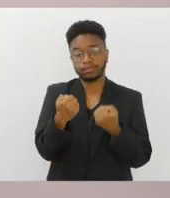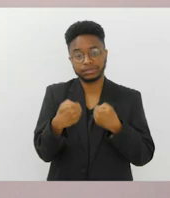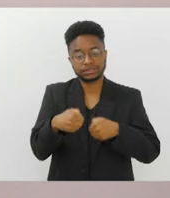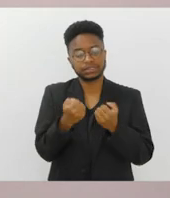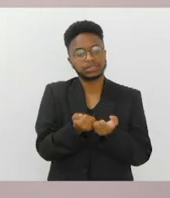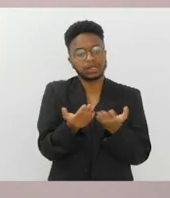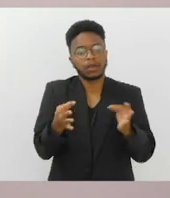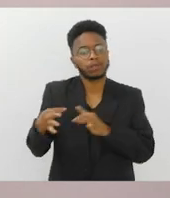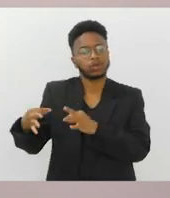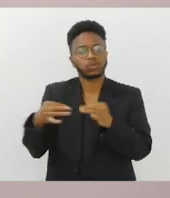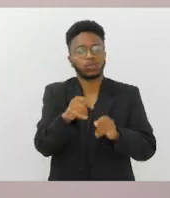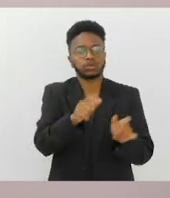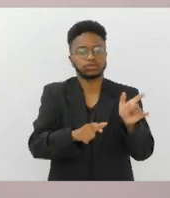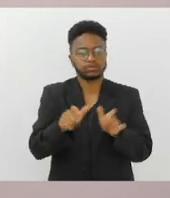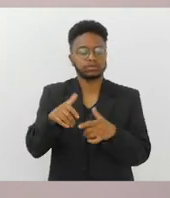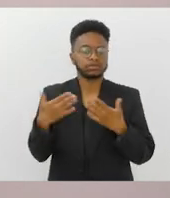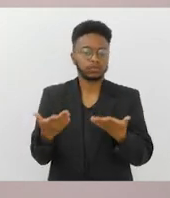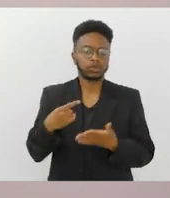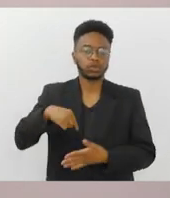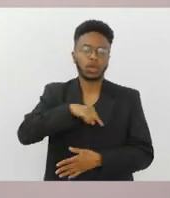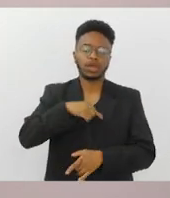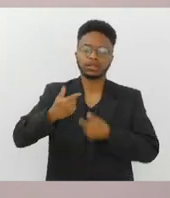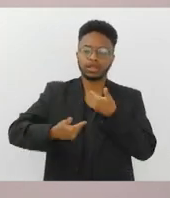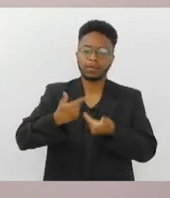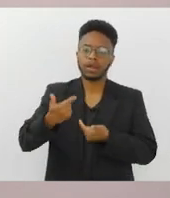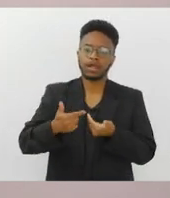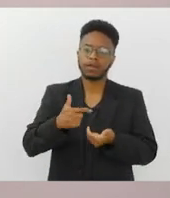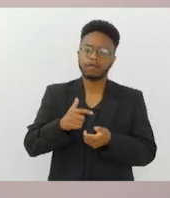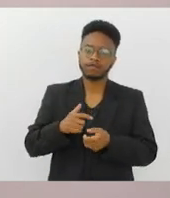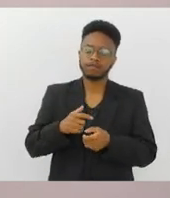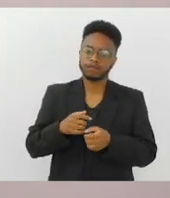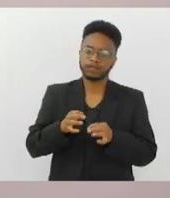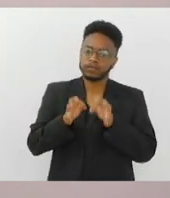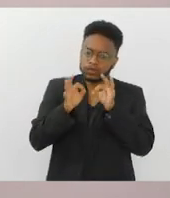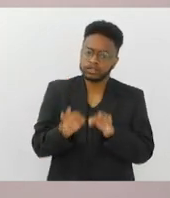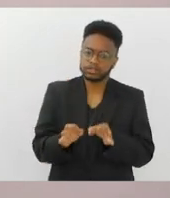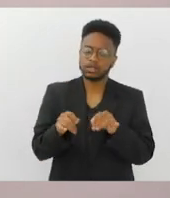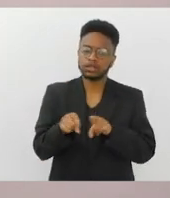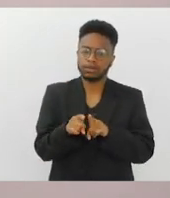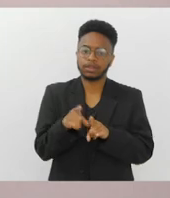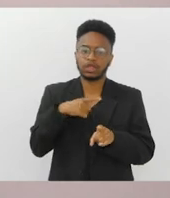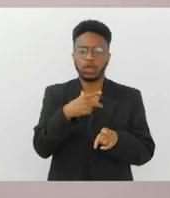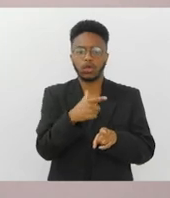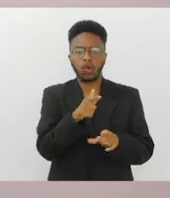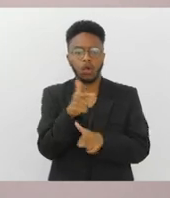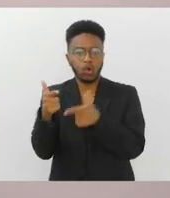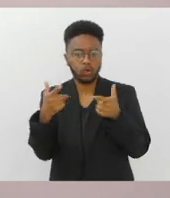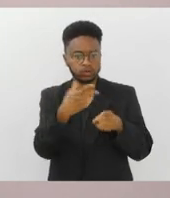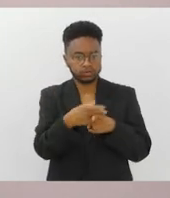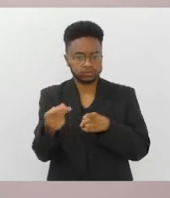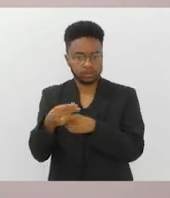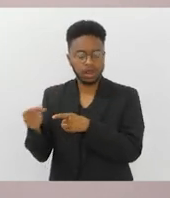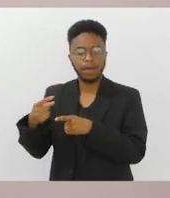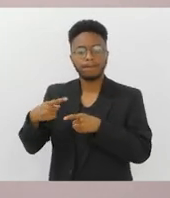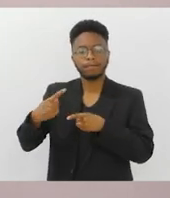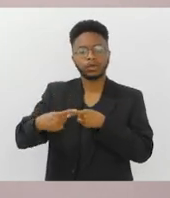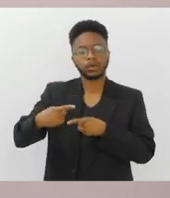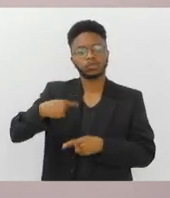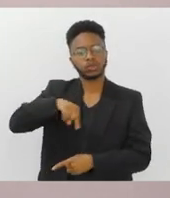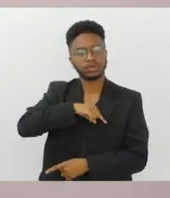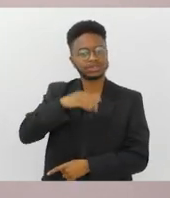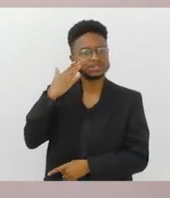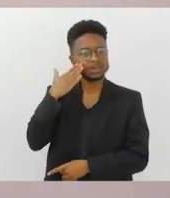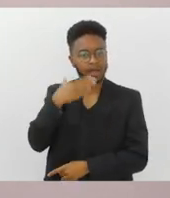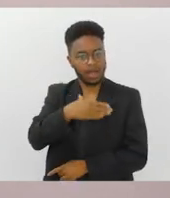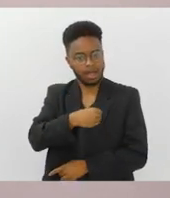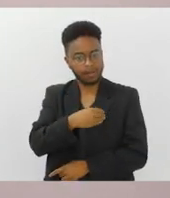mesmo. Então, assim, a gente está trabalhando com isso com bastante firmeza, e a gente tem algumas outras conquistas, né? A gente sabe que a amamentação para mulheres negras,